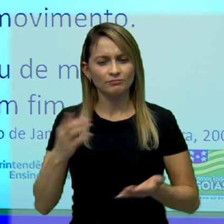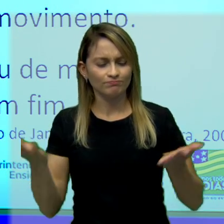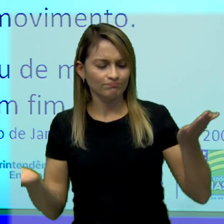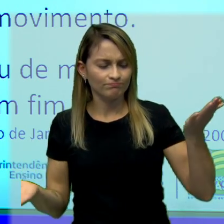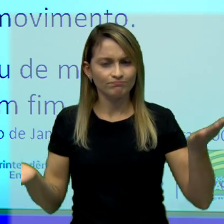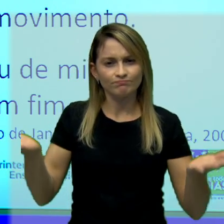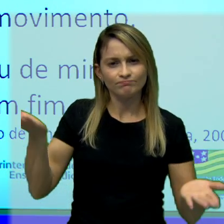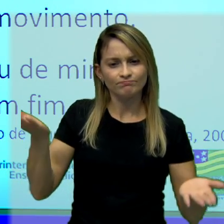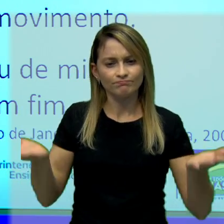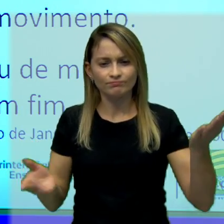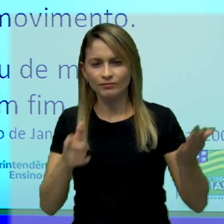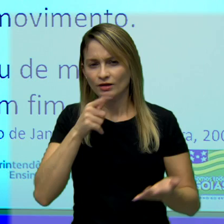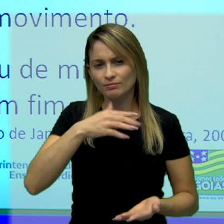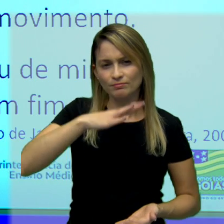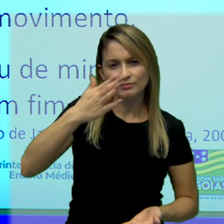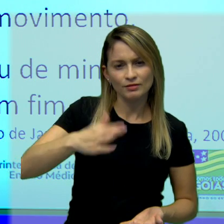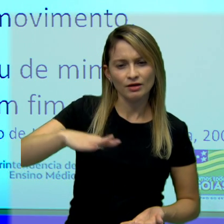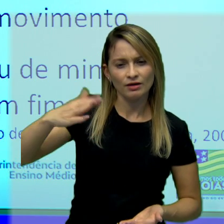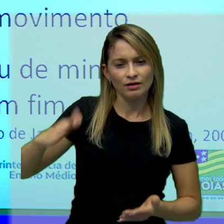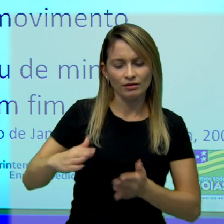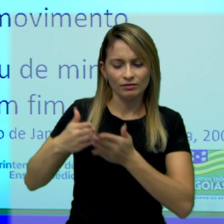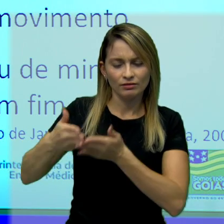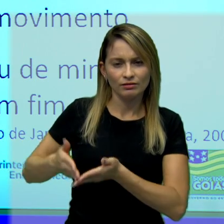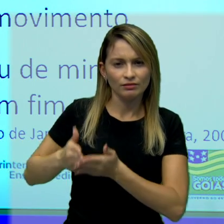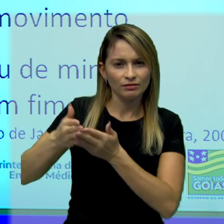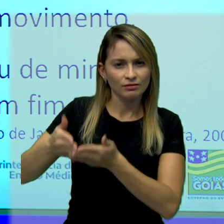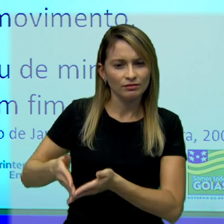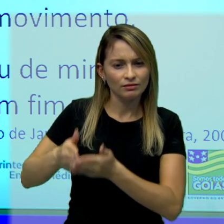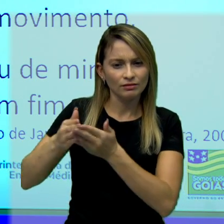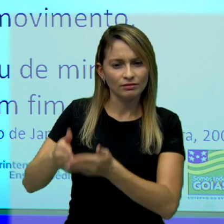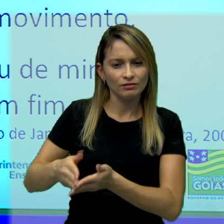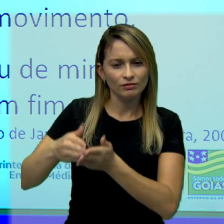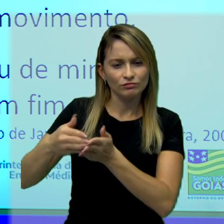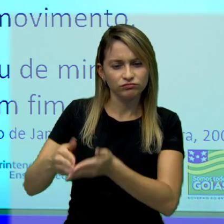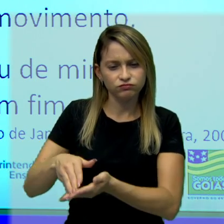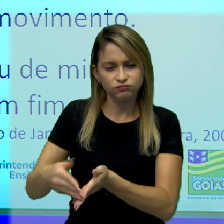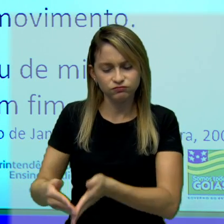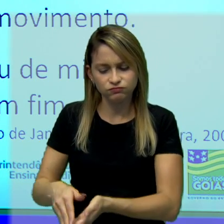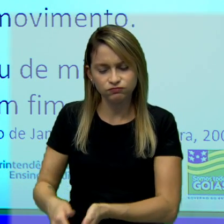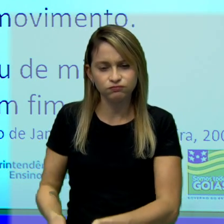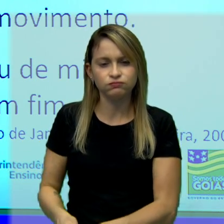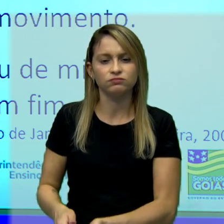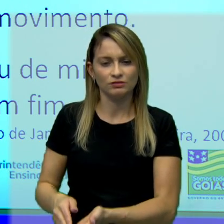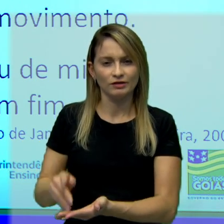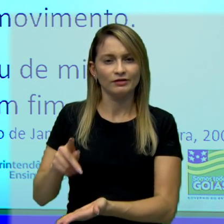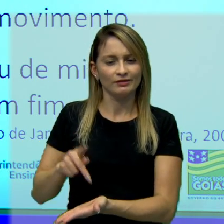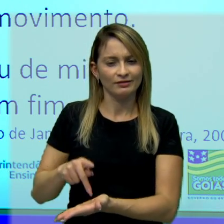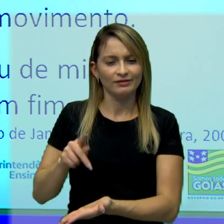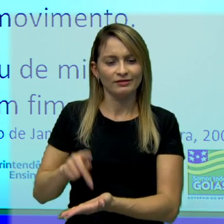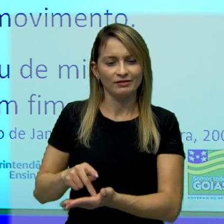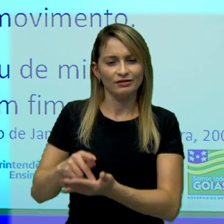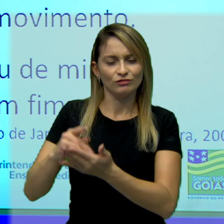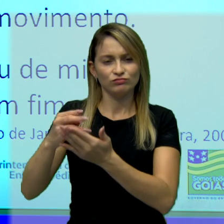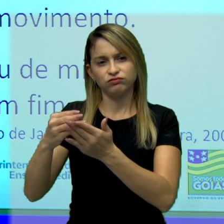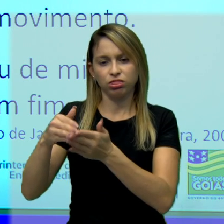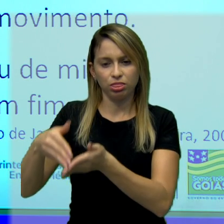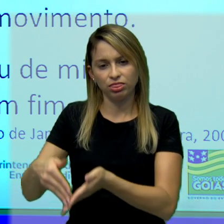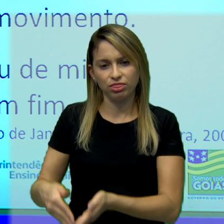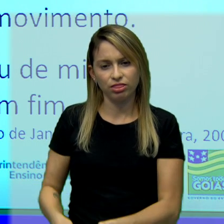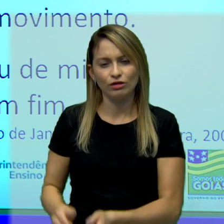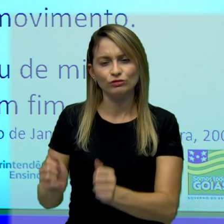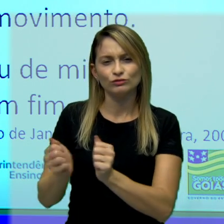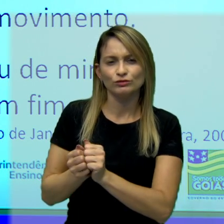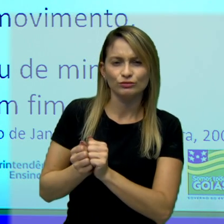dos mares, as proas giram sozinhas. Numa das naves que afundaram, é que certamente tu